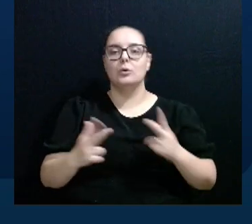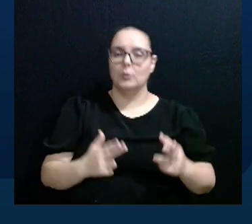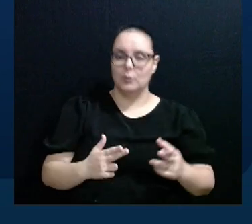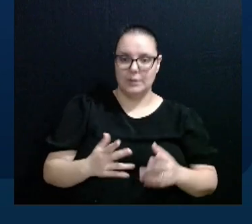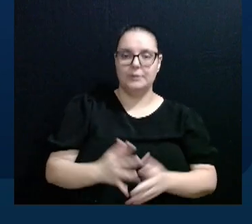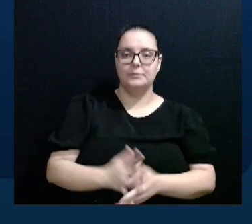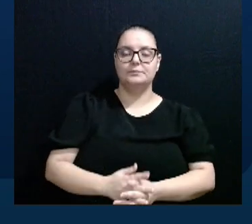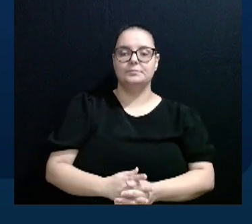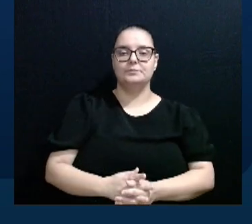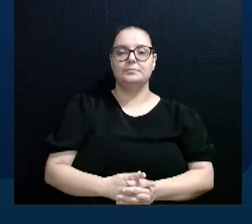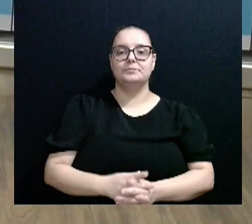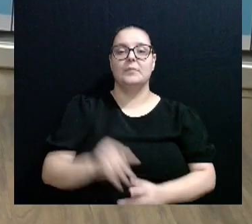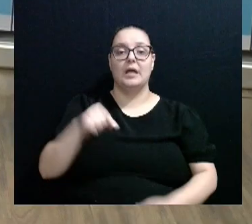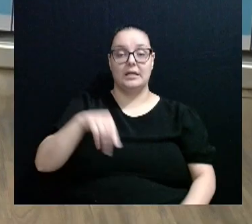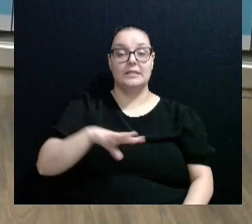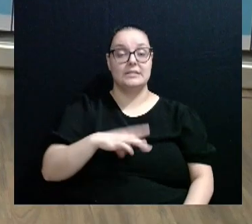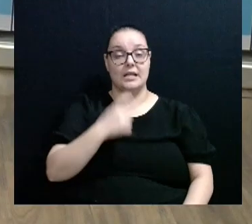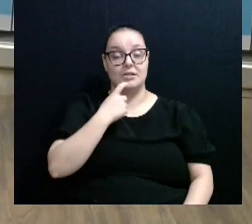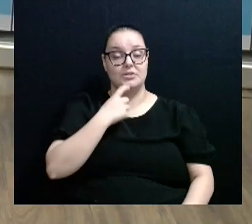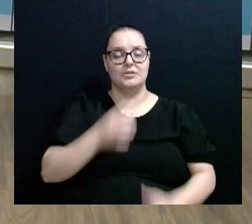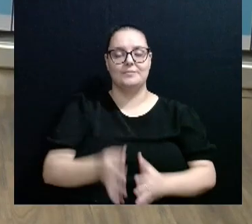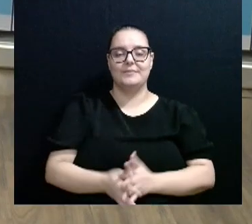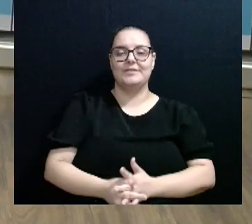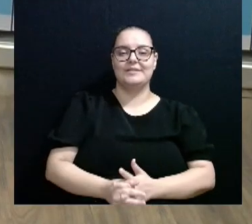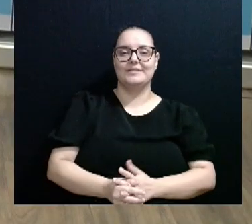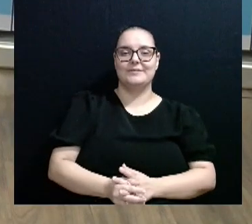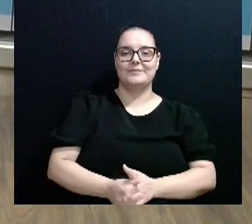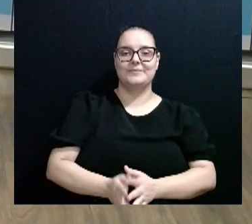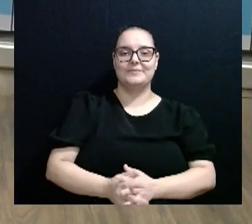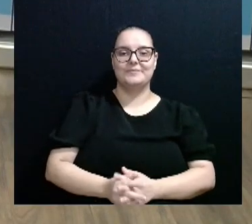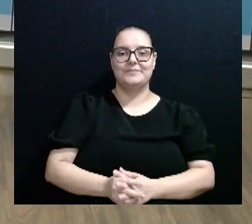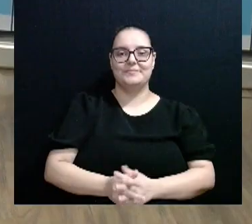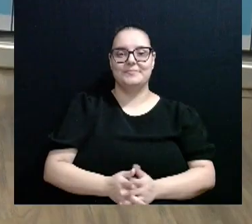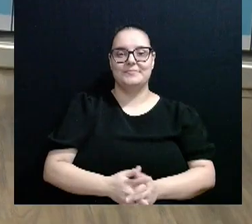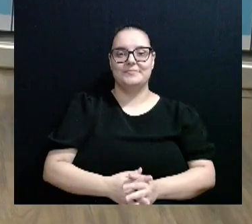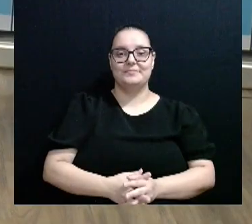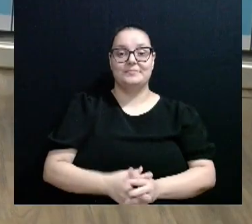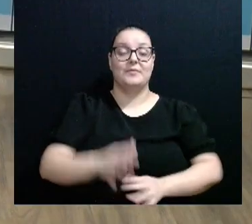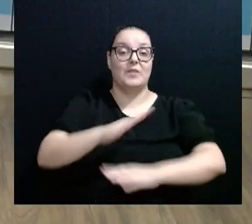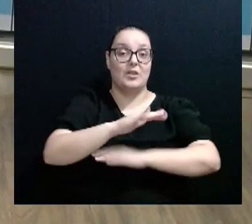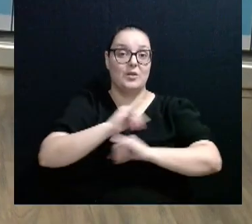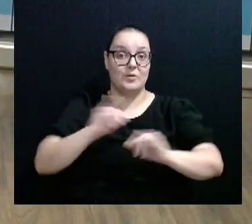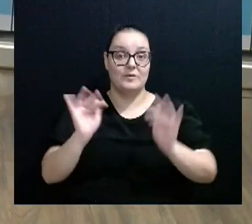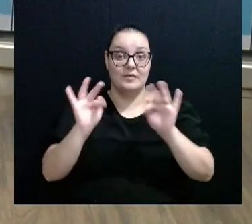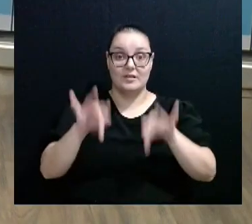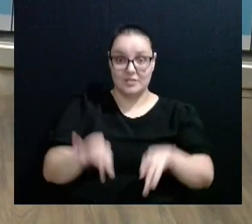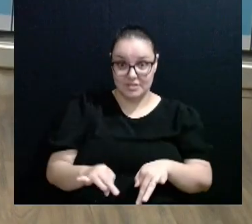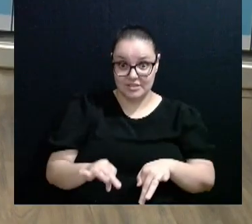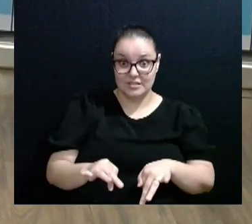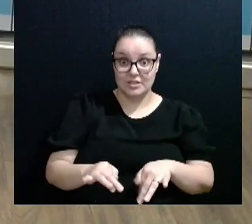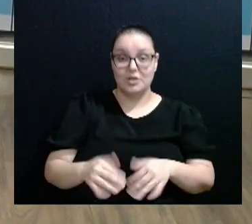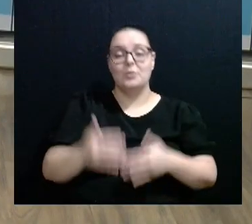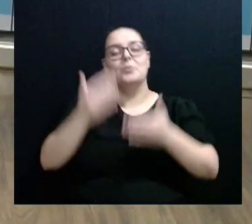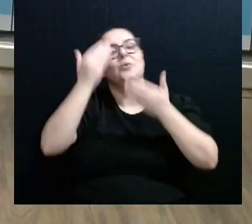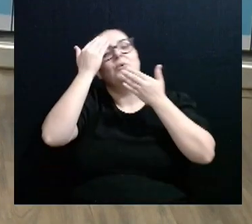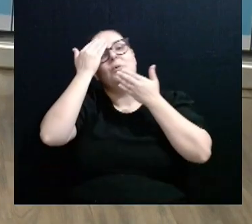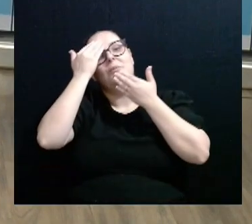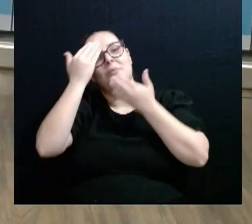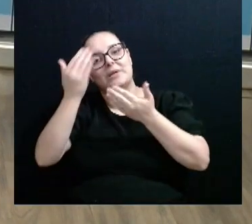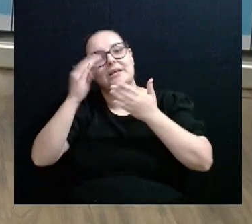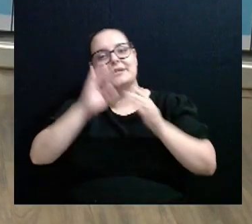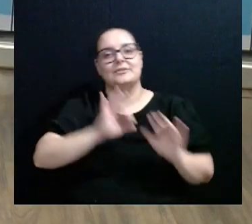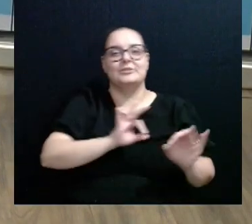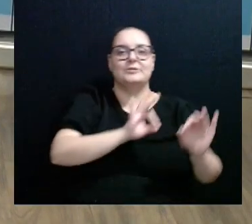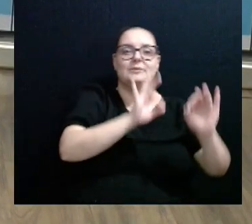graus aqui na cidade de Campinas. O Jornal Câmara Notícia fica por aqui. Muito obrigado pela sua companhia,